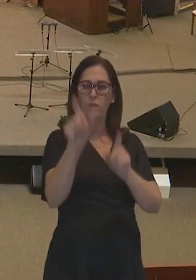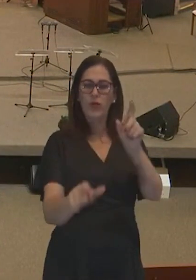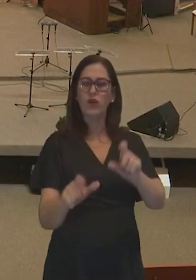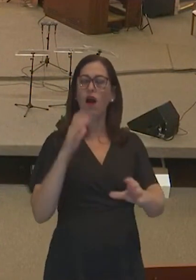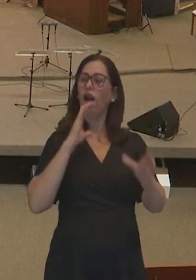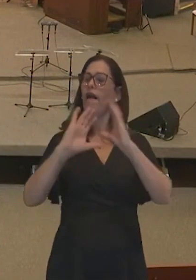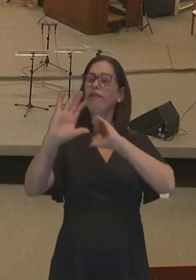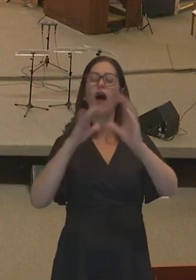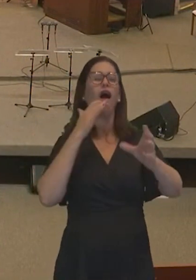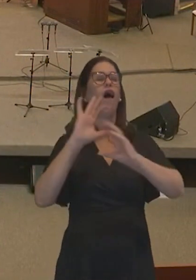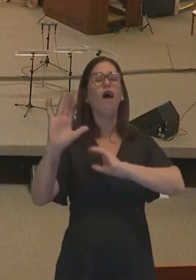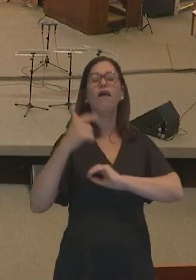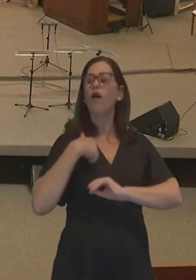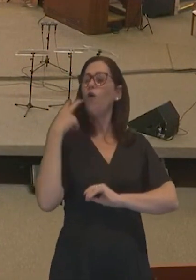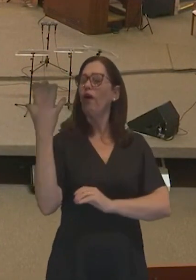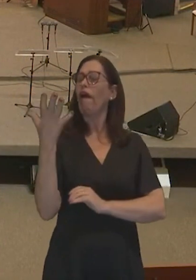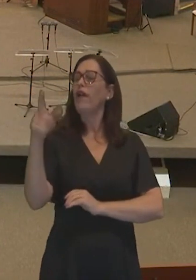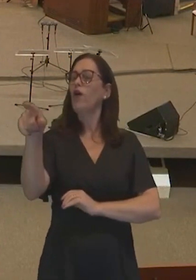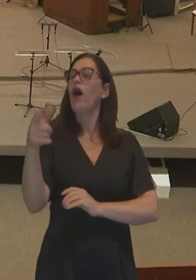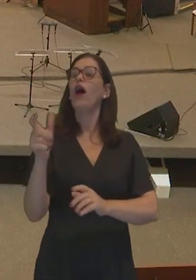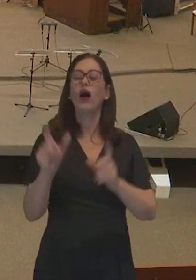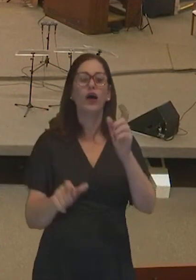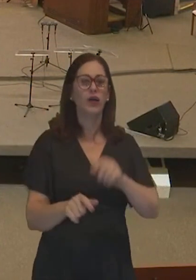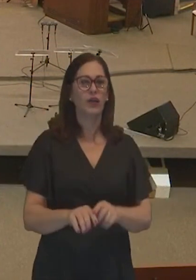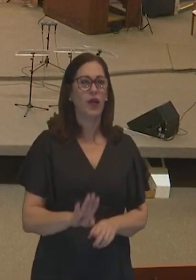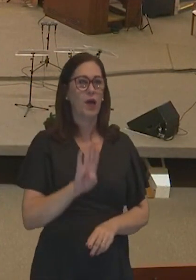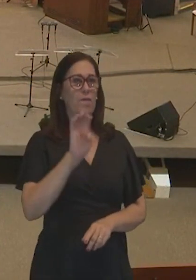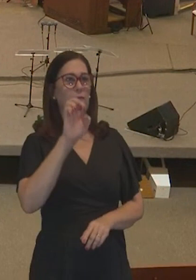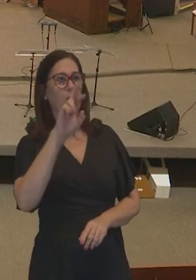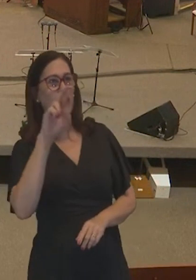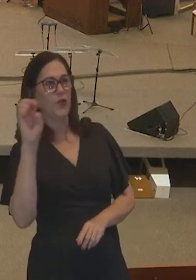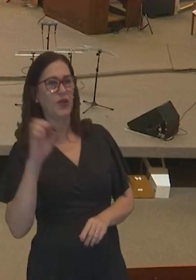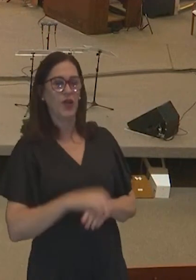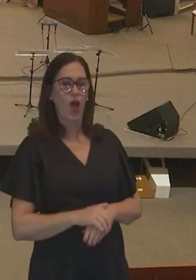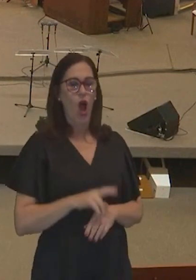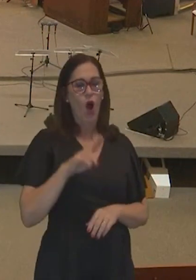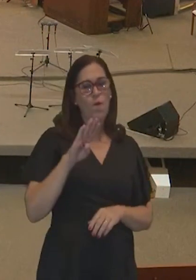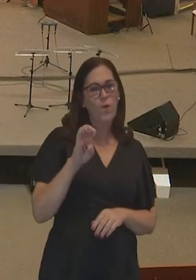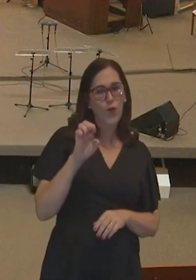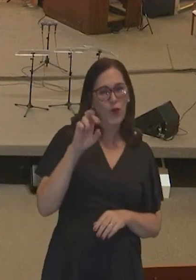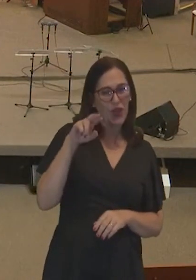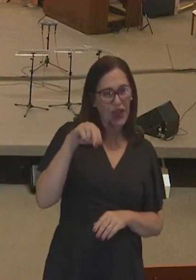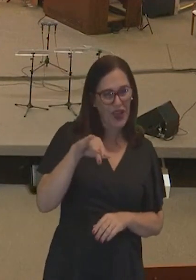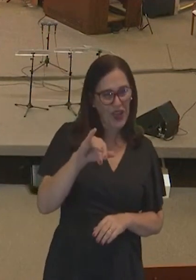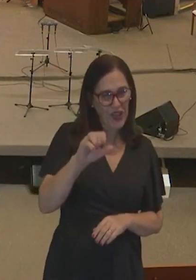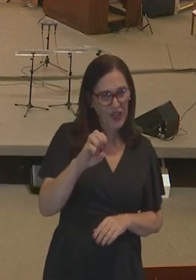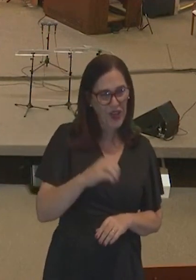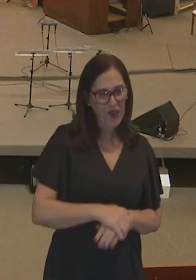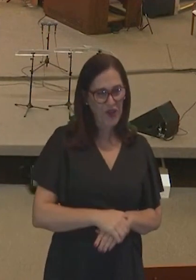para ele. Já pensou? Bruno Mars, Bruninho,